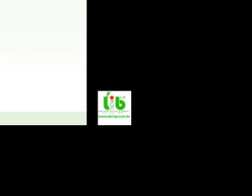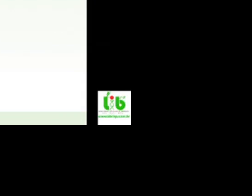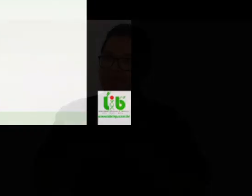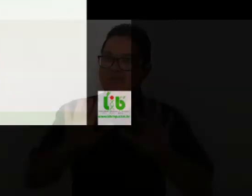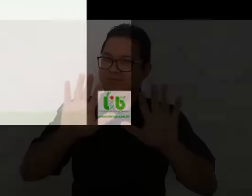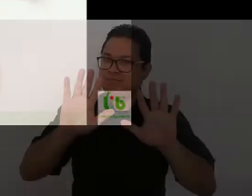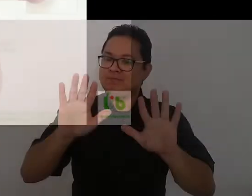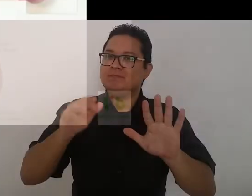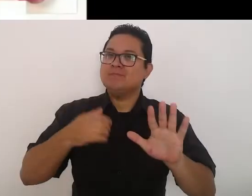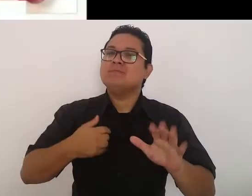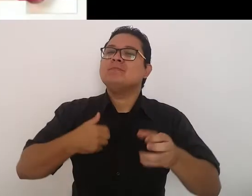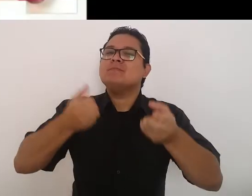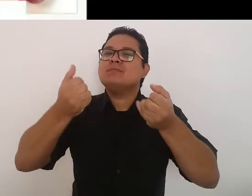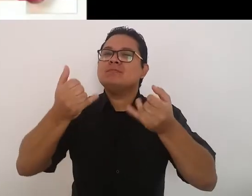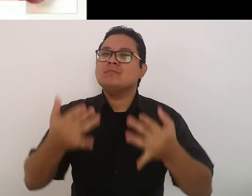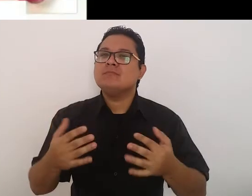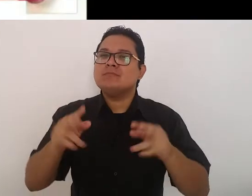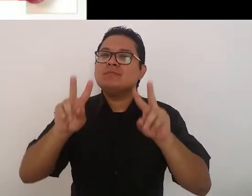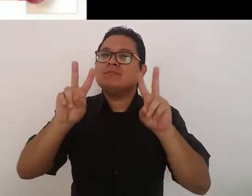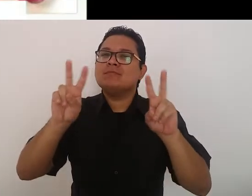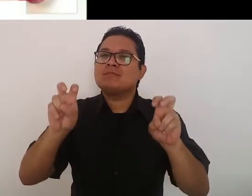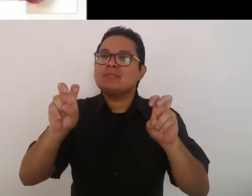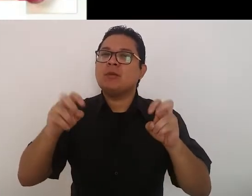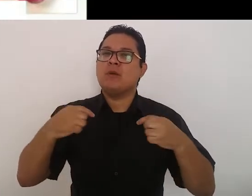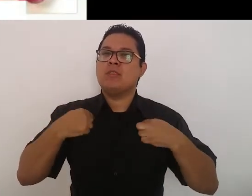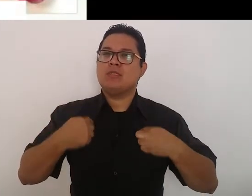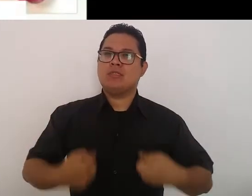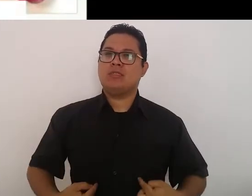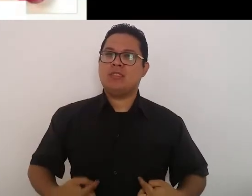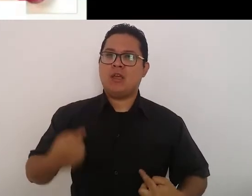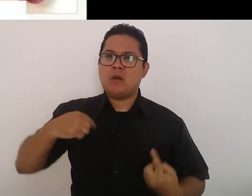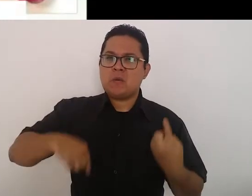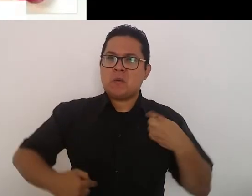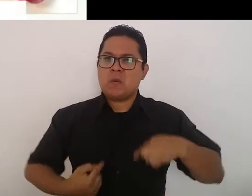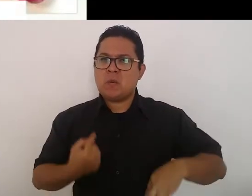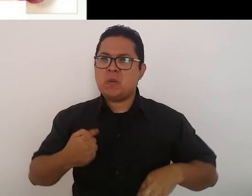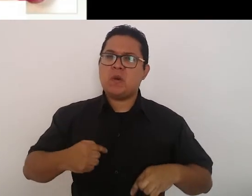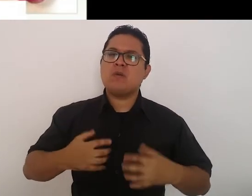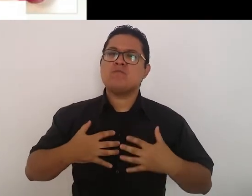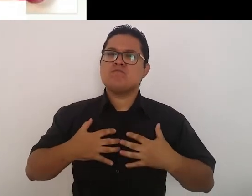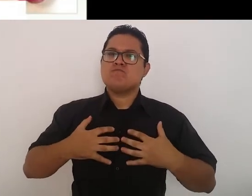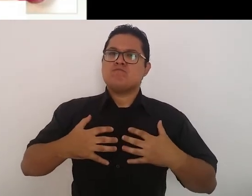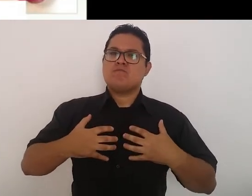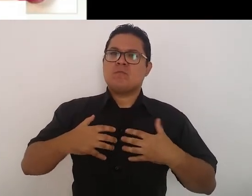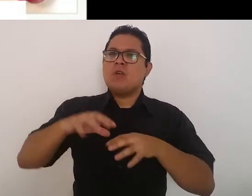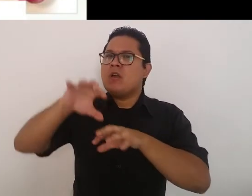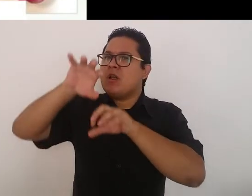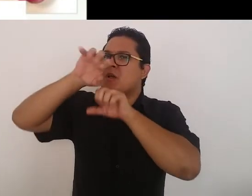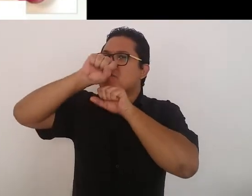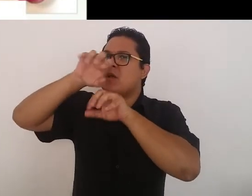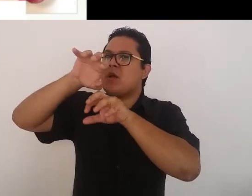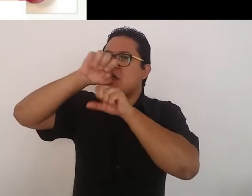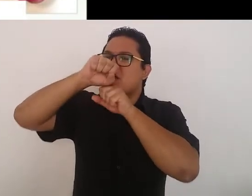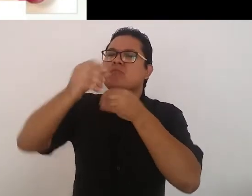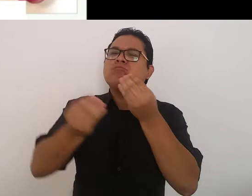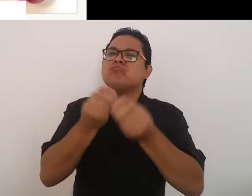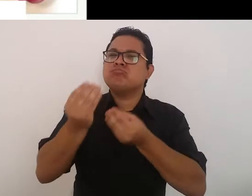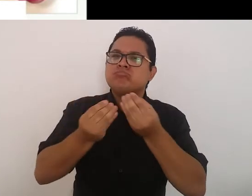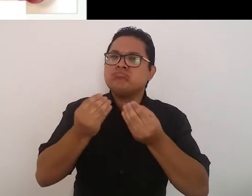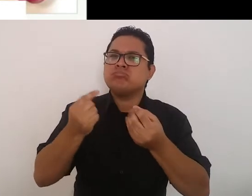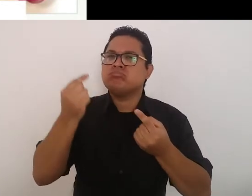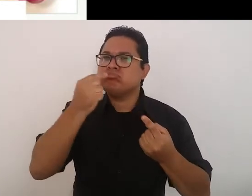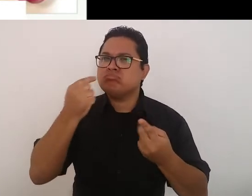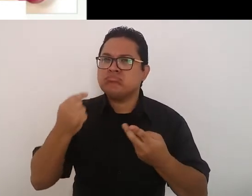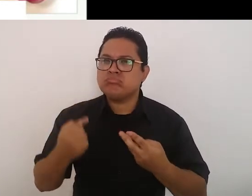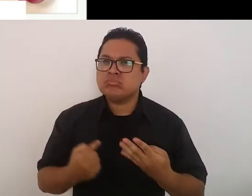explicar como é que ele atua, vamos rapidinho, né, bem rapidinho, falar um pouquinho do nosso sistema respiratório. Não é aula do sistema respiratório,